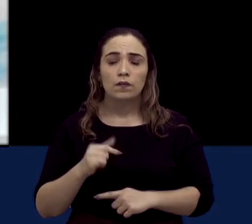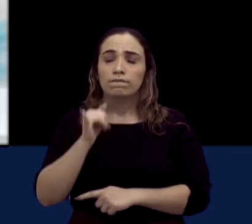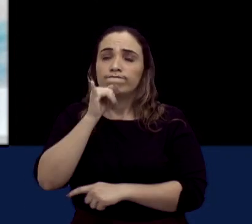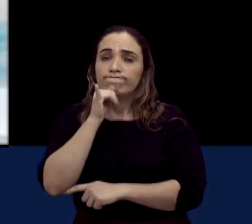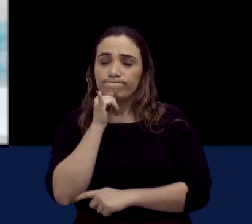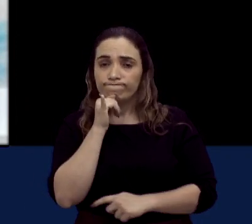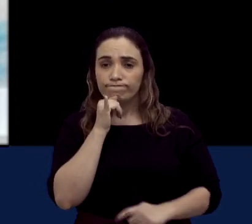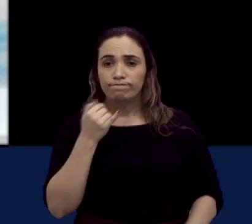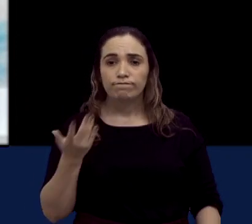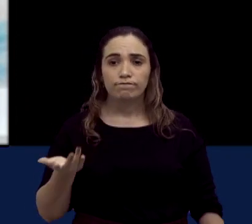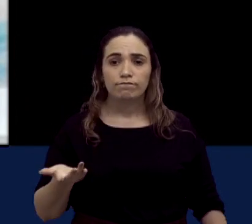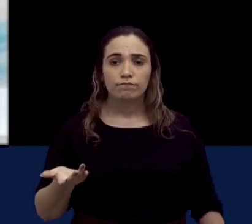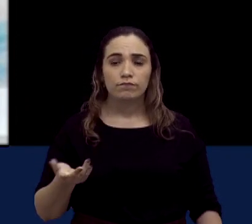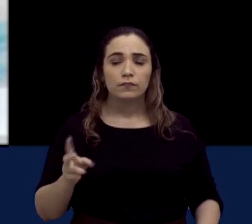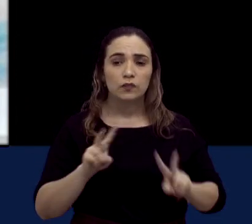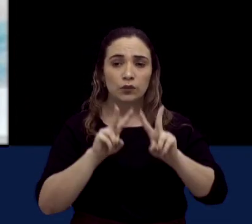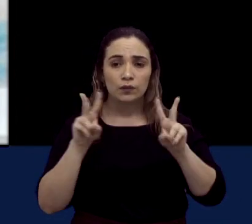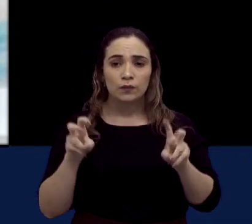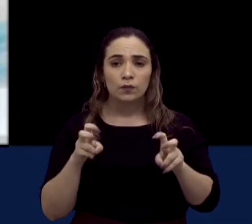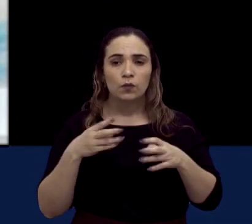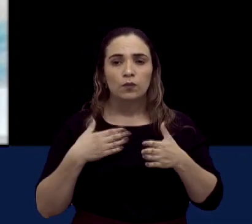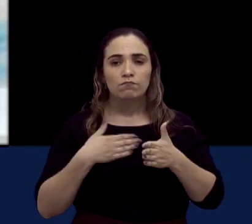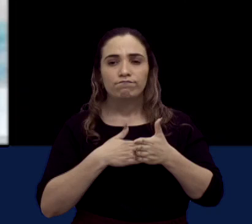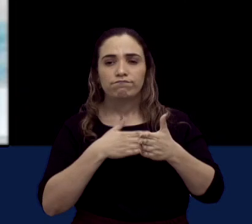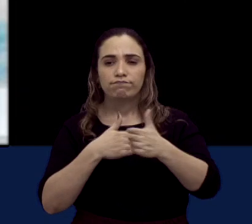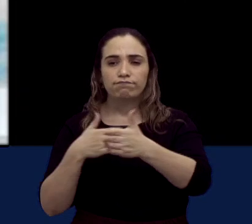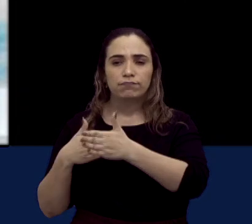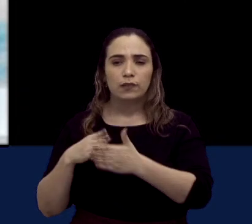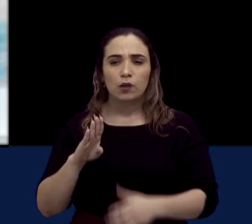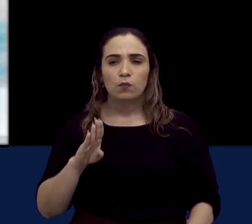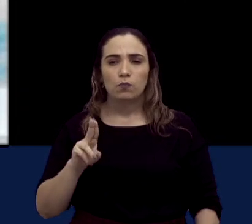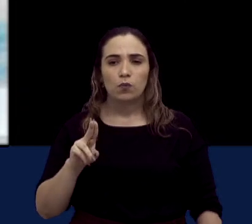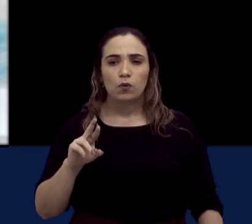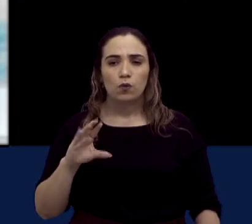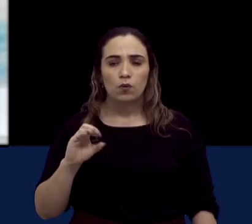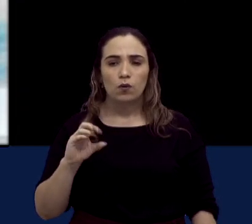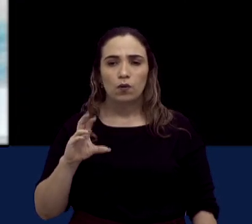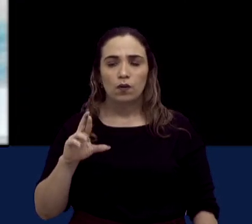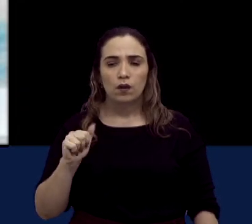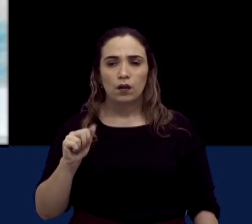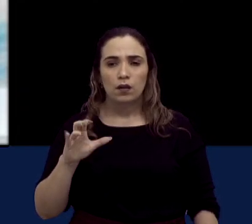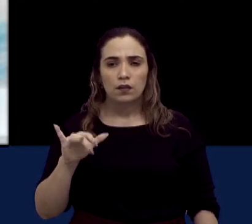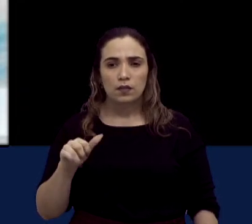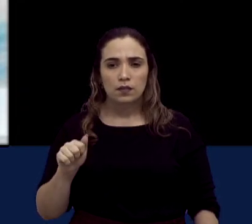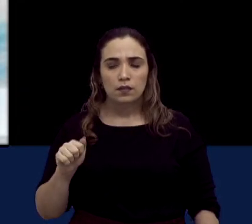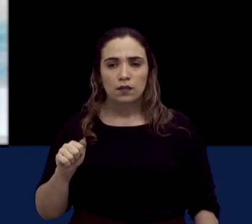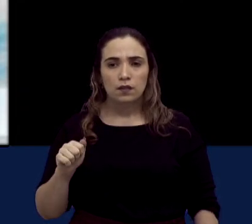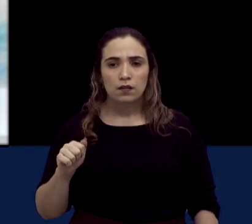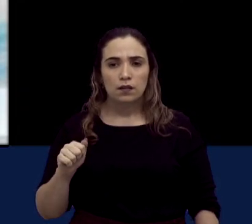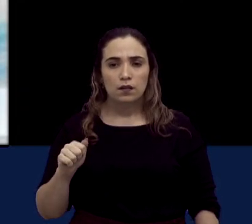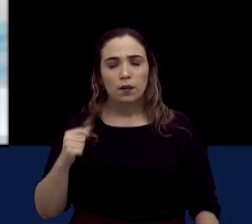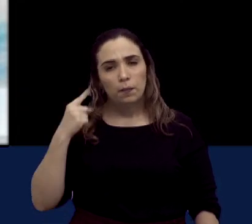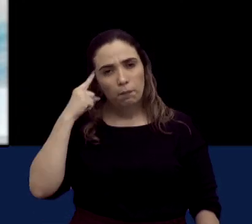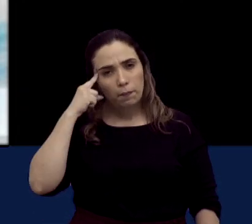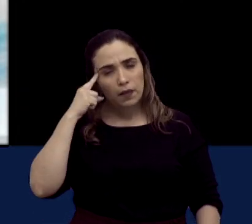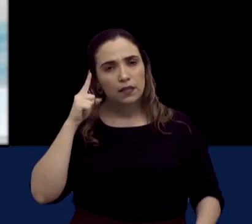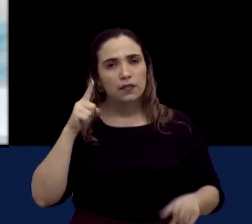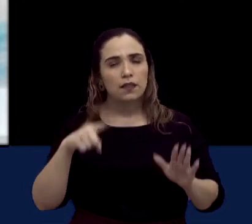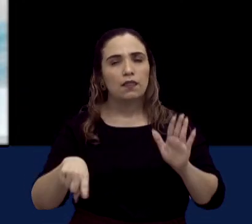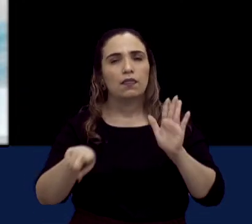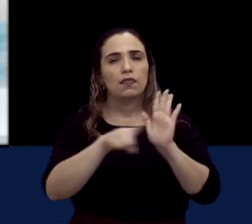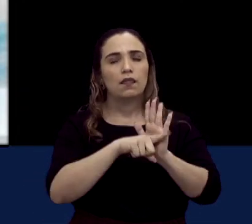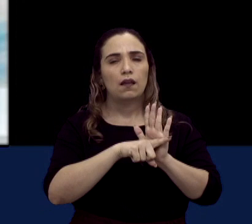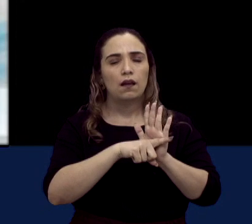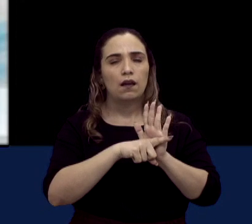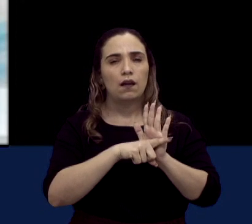vida que se fala em burocracia, as pessoas tendem a relacionar isso como algo ruim. E aí